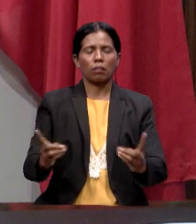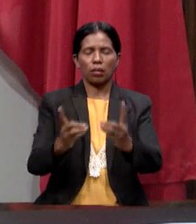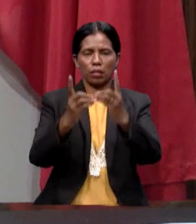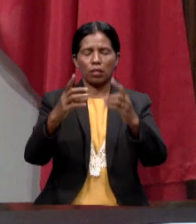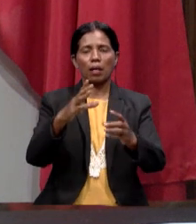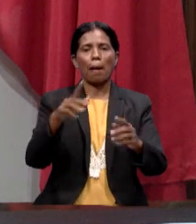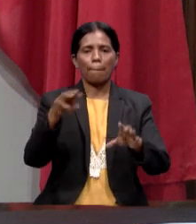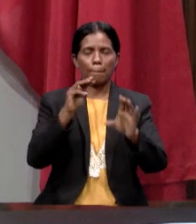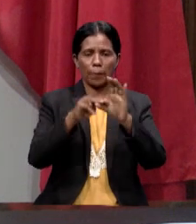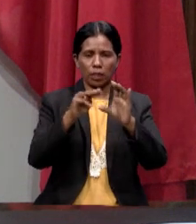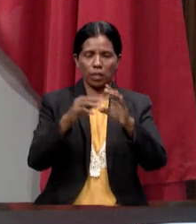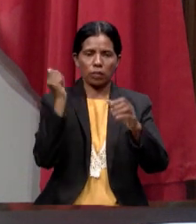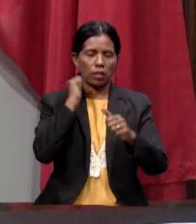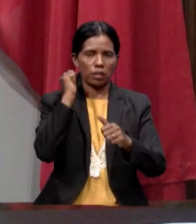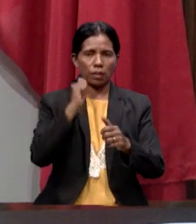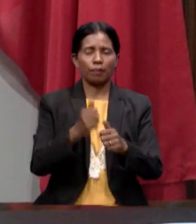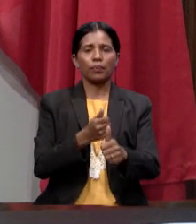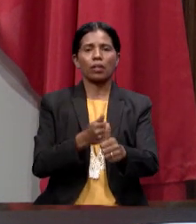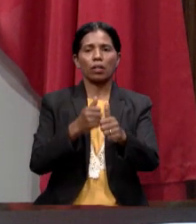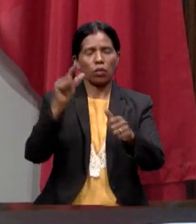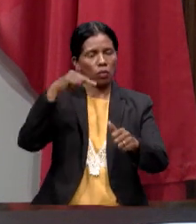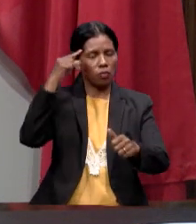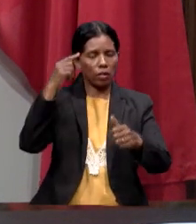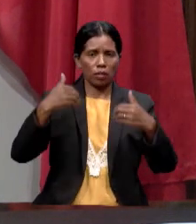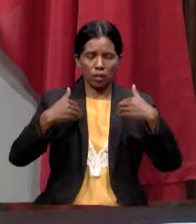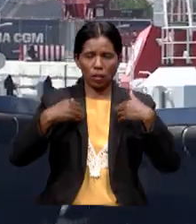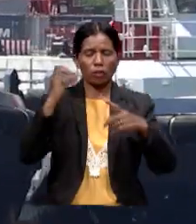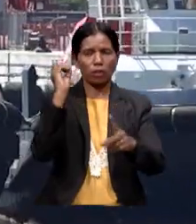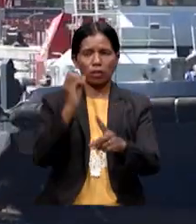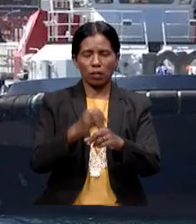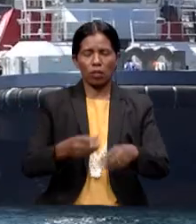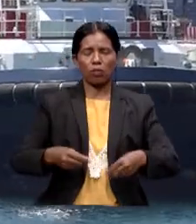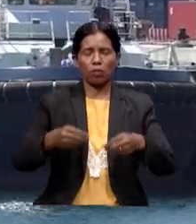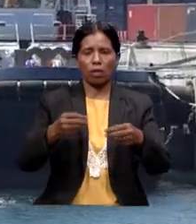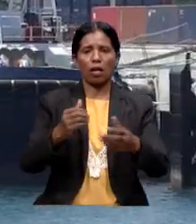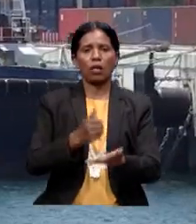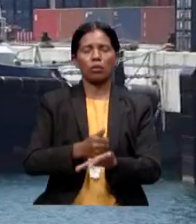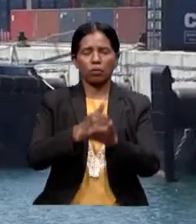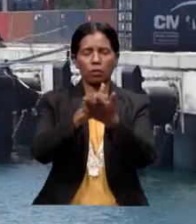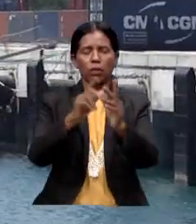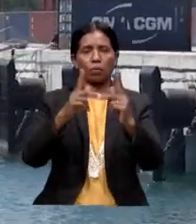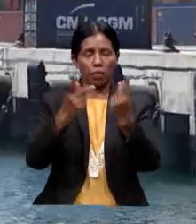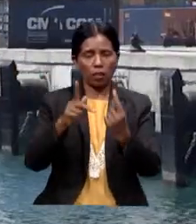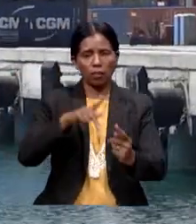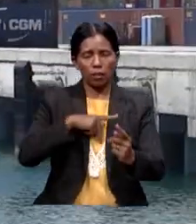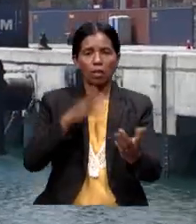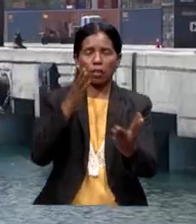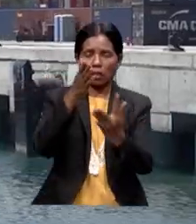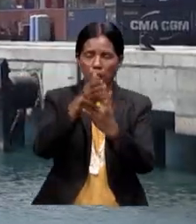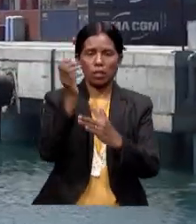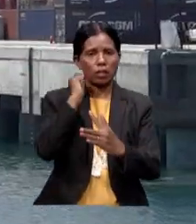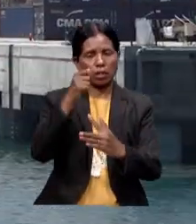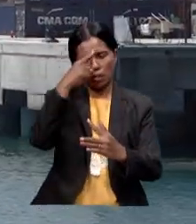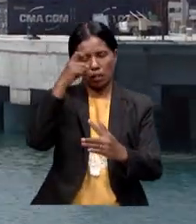mercado ASEAN. Tuir Oscar Lima, governo ia obrigação a tu capacita setor privado. Molok tama ASEAN, tamba